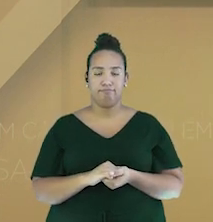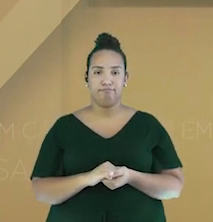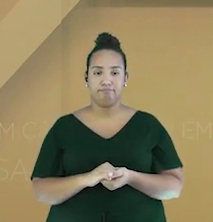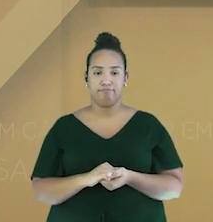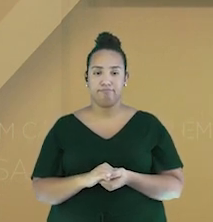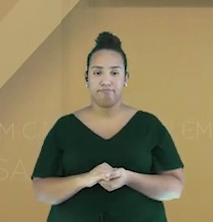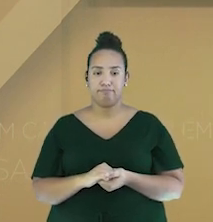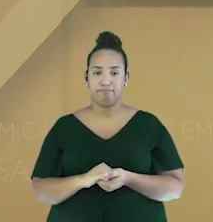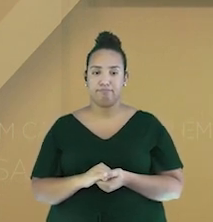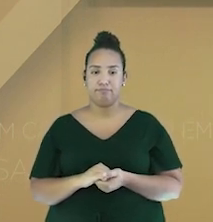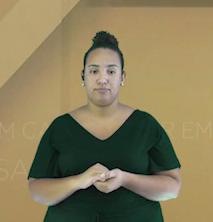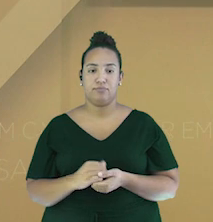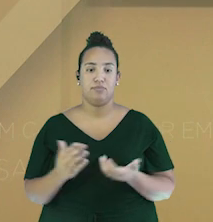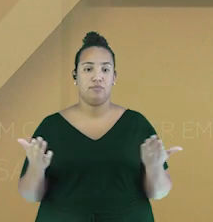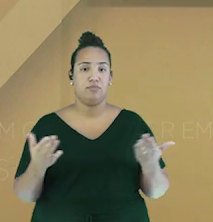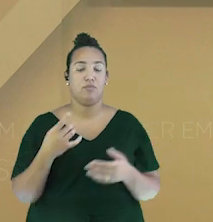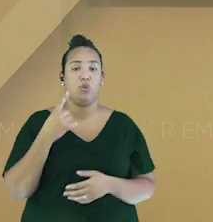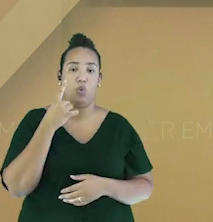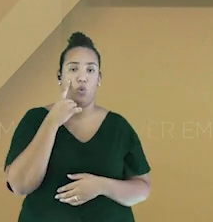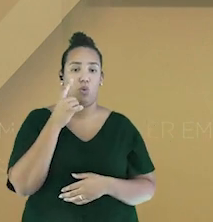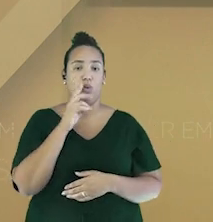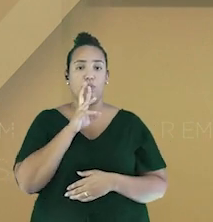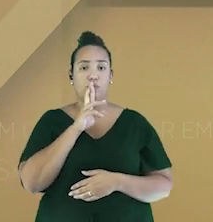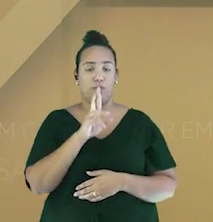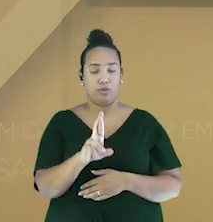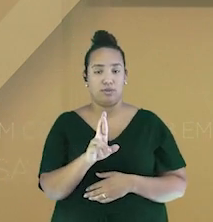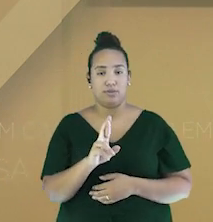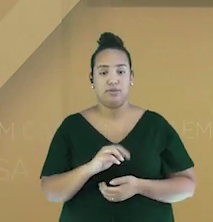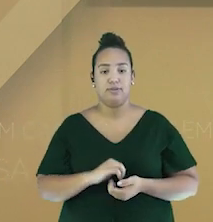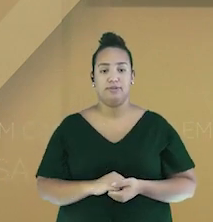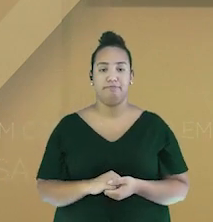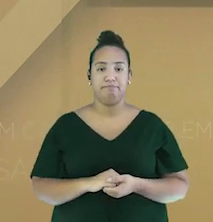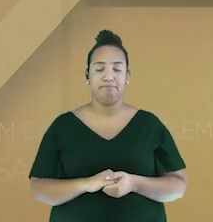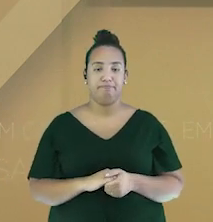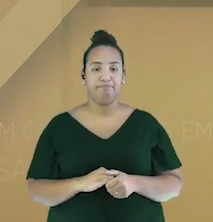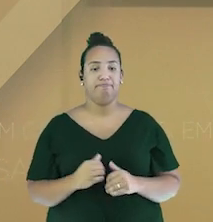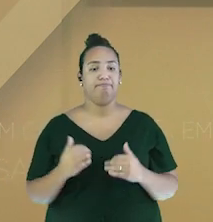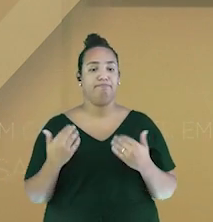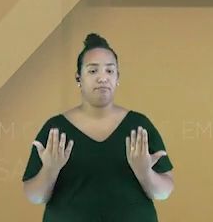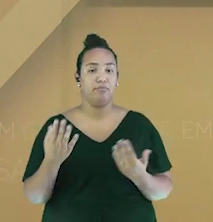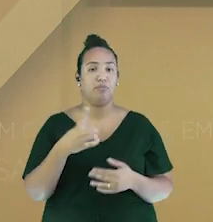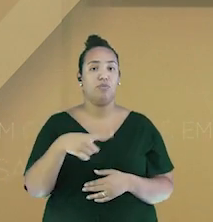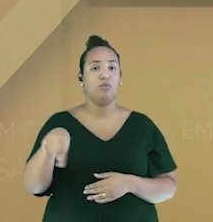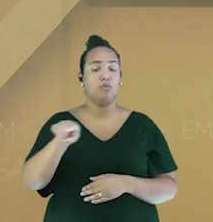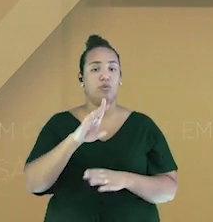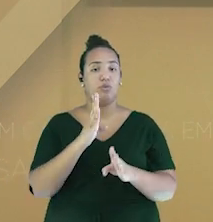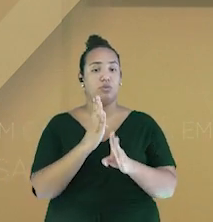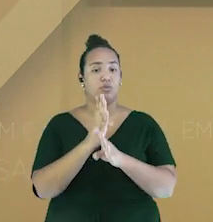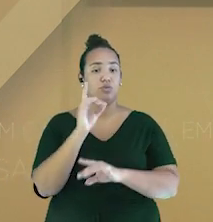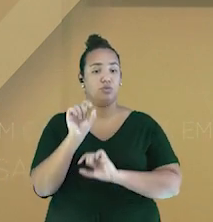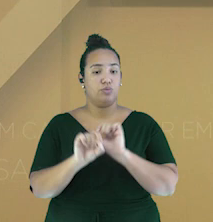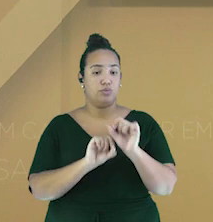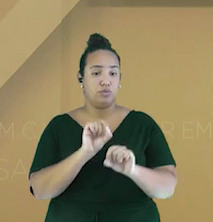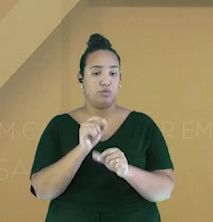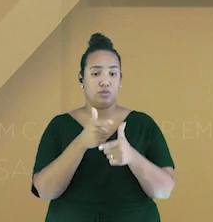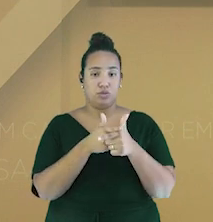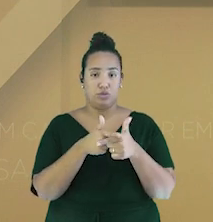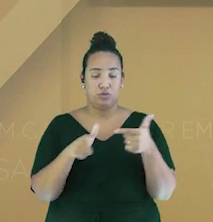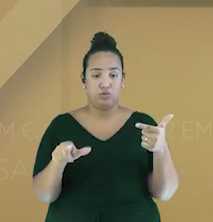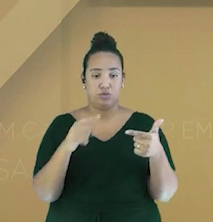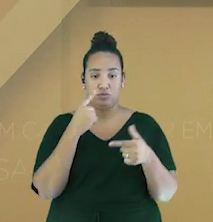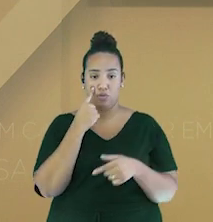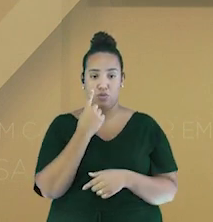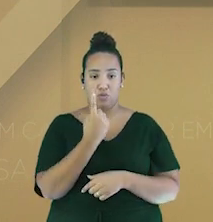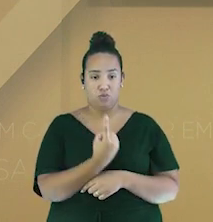Observe aqui os resultados da divisão. Com isso, conseguimos descobrir que os divisores de 5 são 1